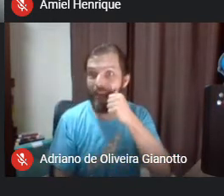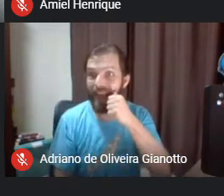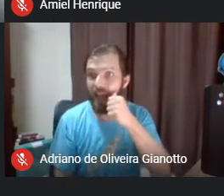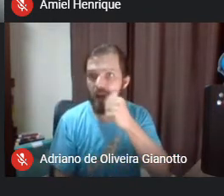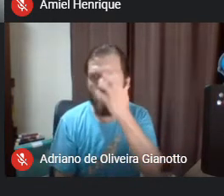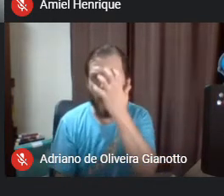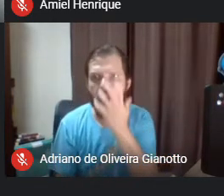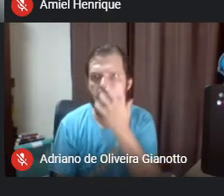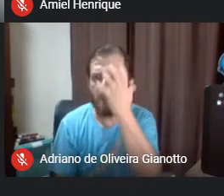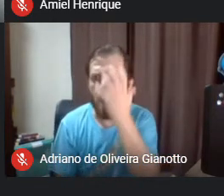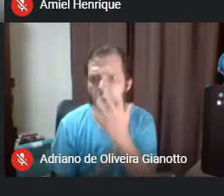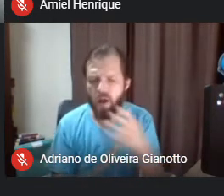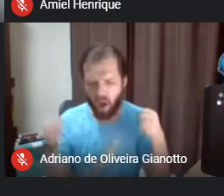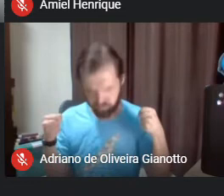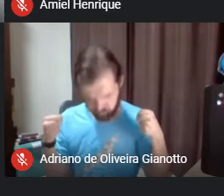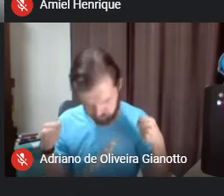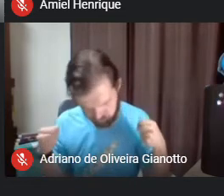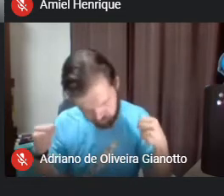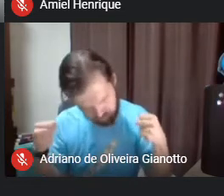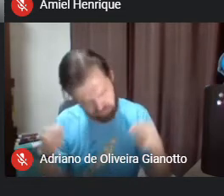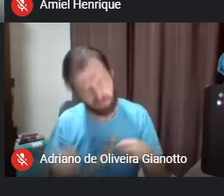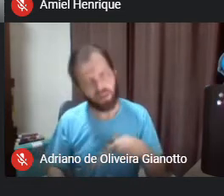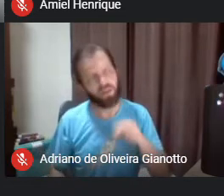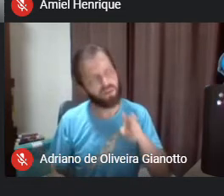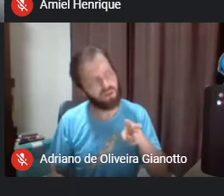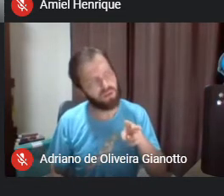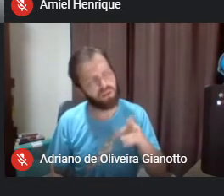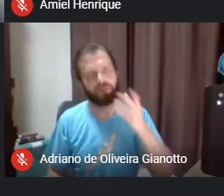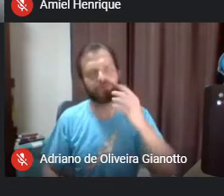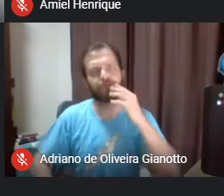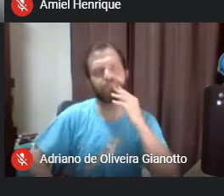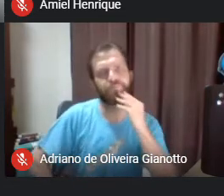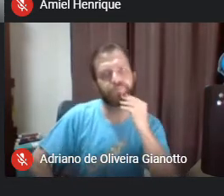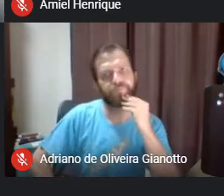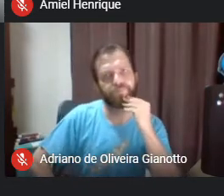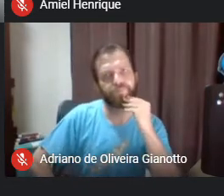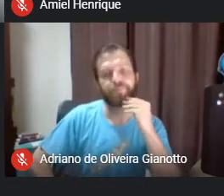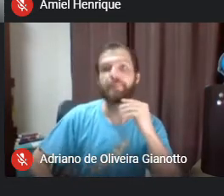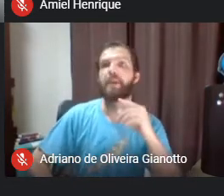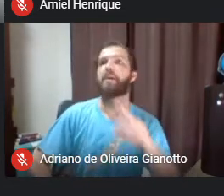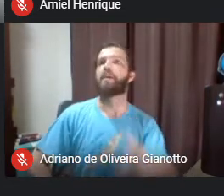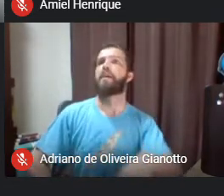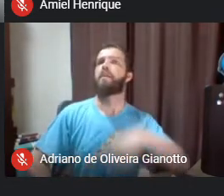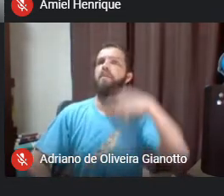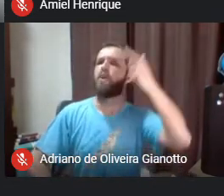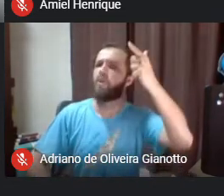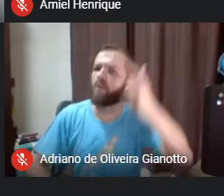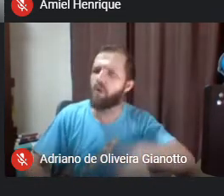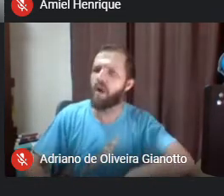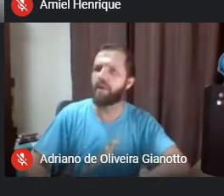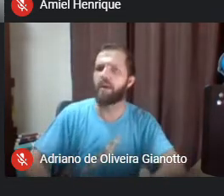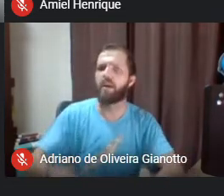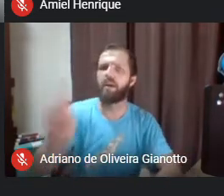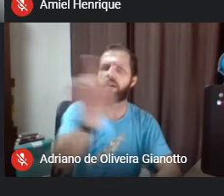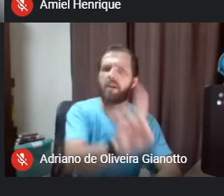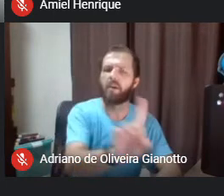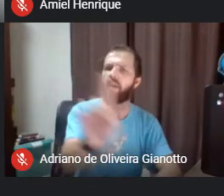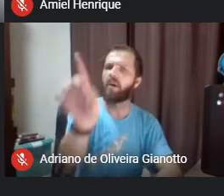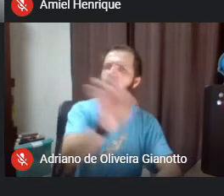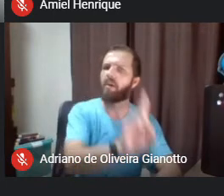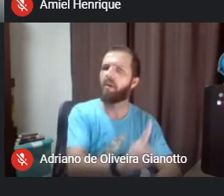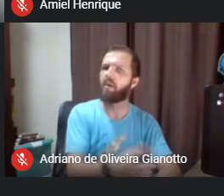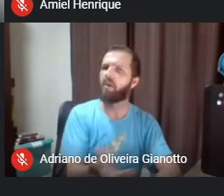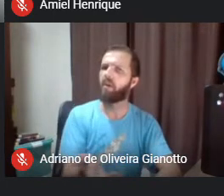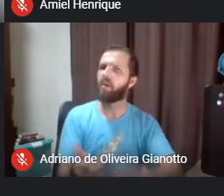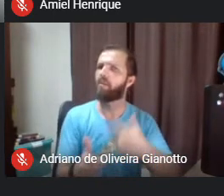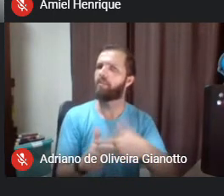ali e ficava balançando. Uma menina parecia muito séria, sempre balançando, muito sisuda. E